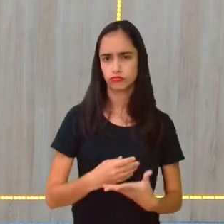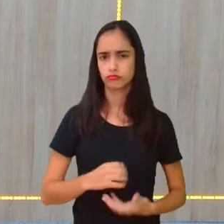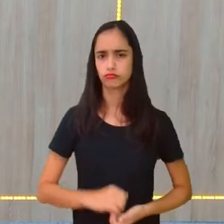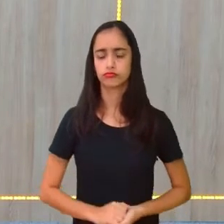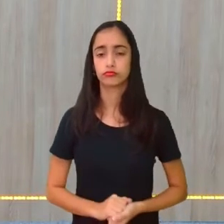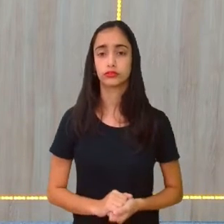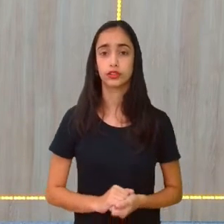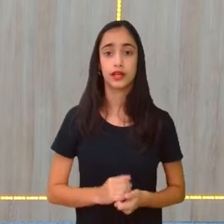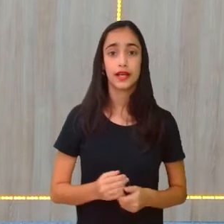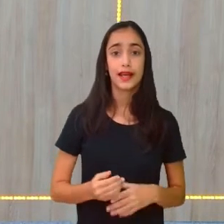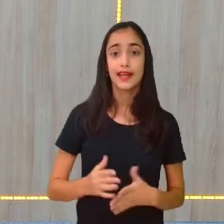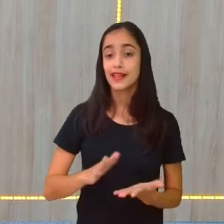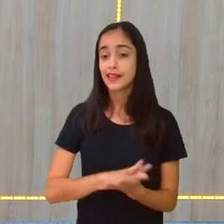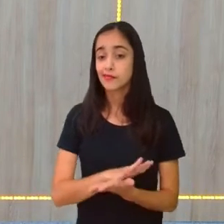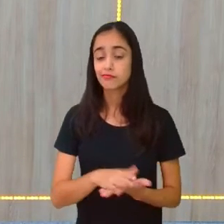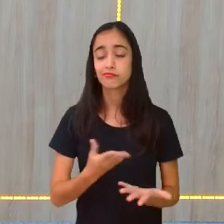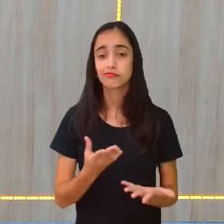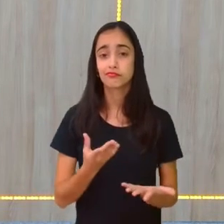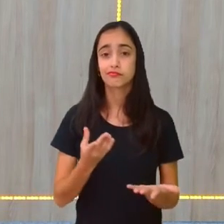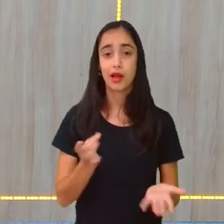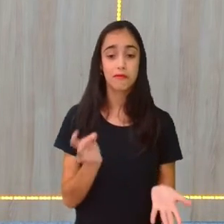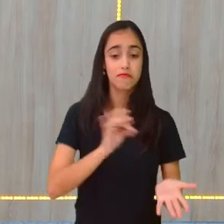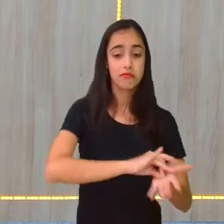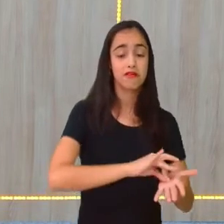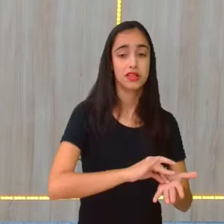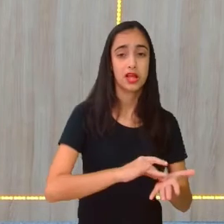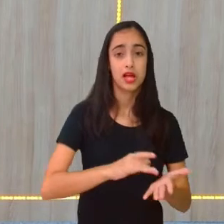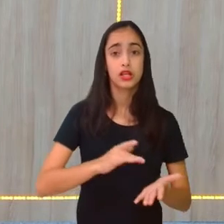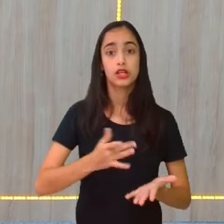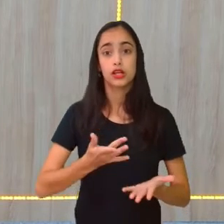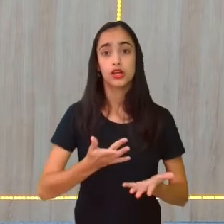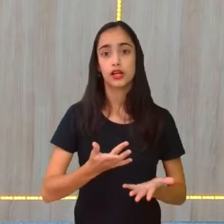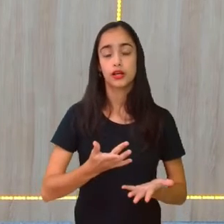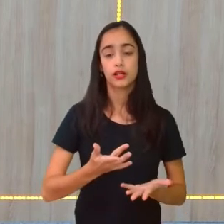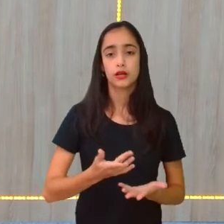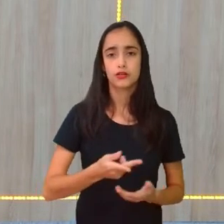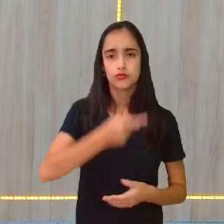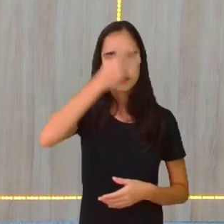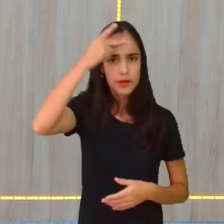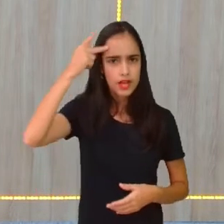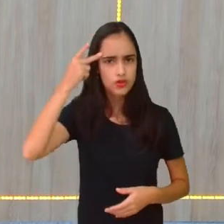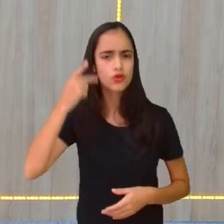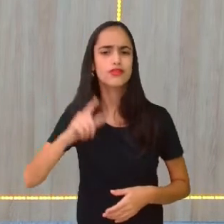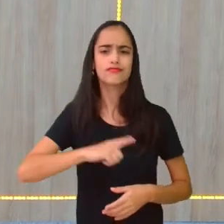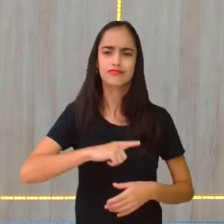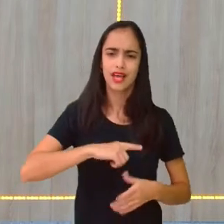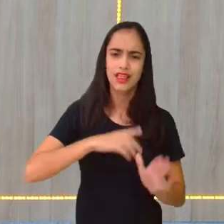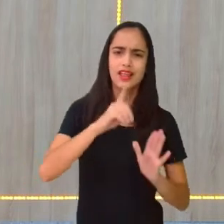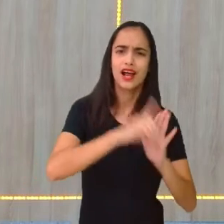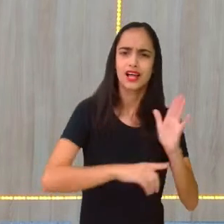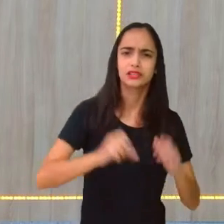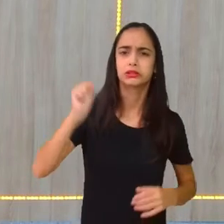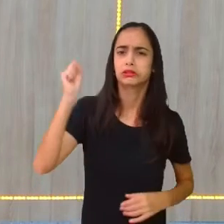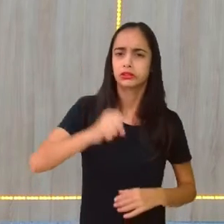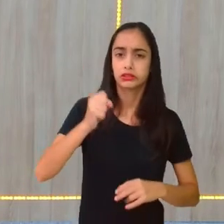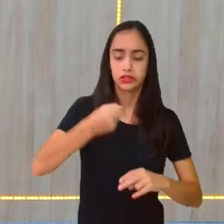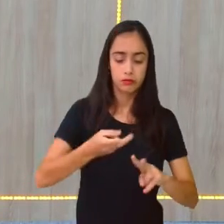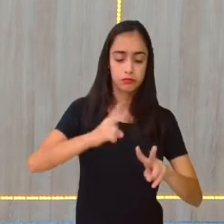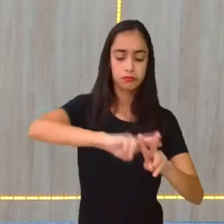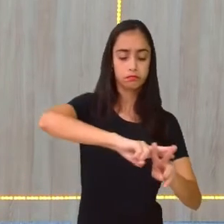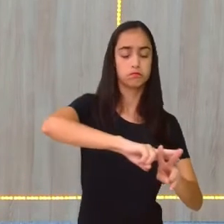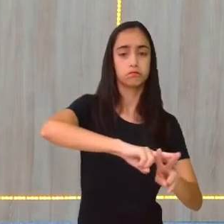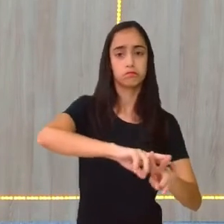alguém cometeu um crime e foi favorecido pela leniência da justiça, né? Exato. Ou seja, pelo descaso,